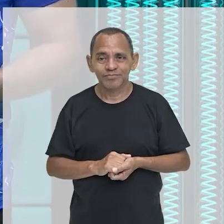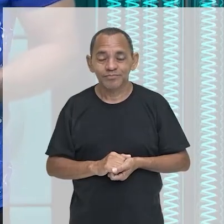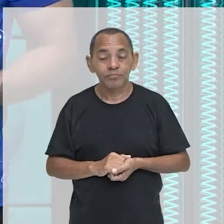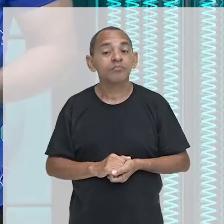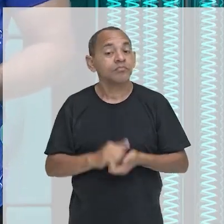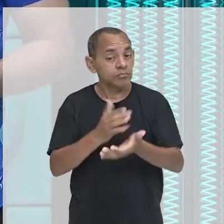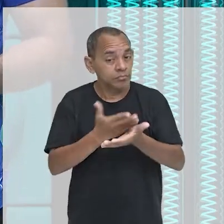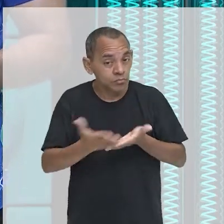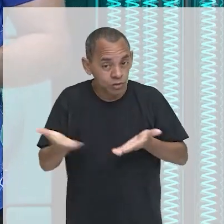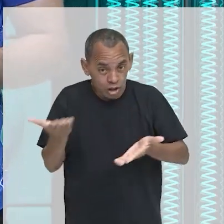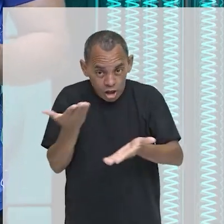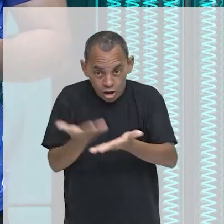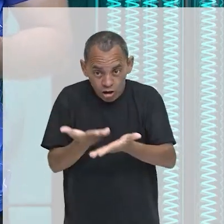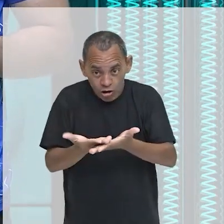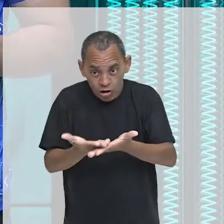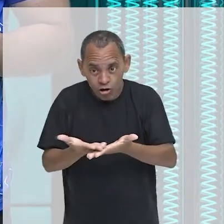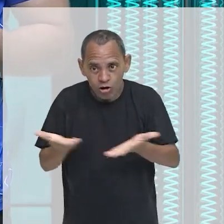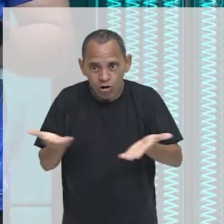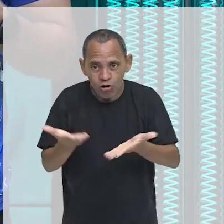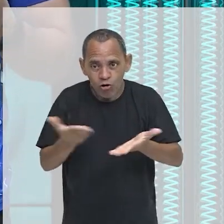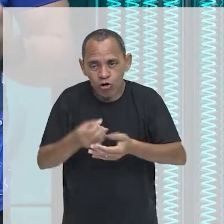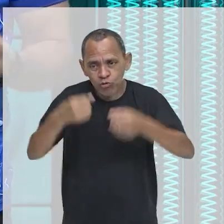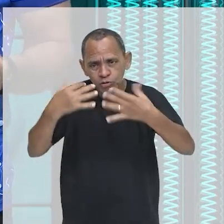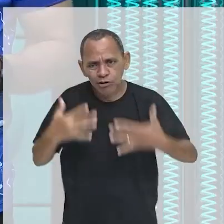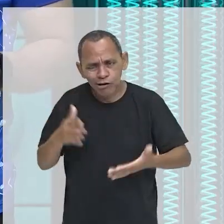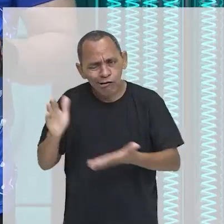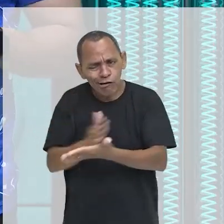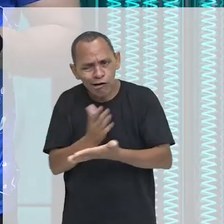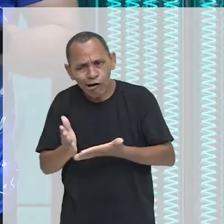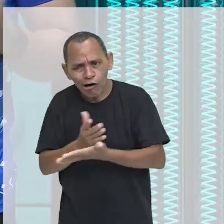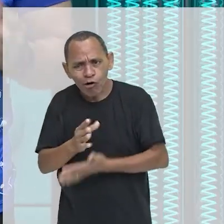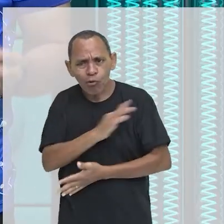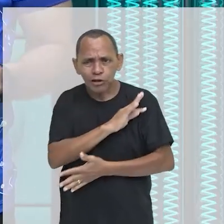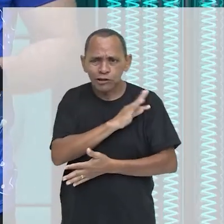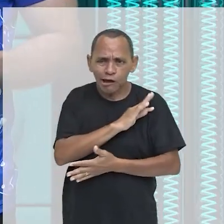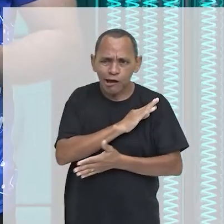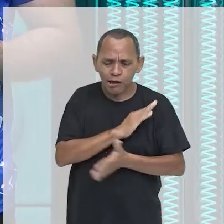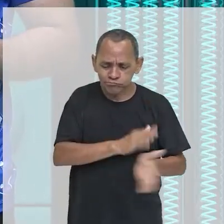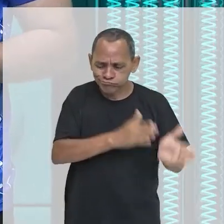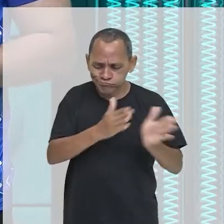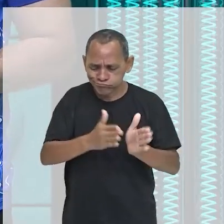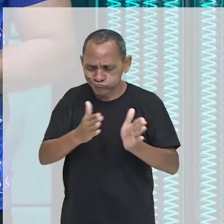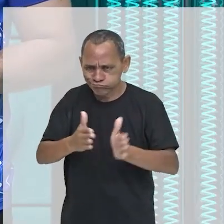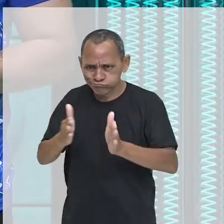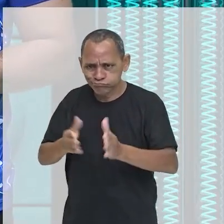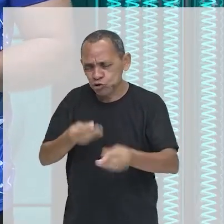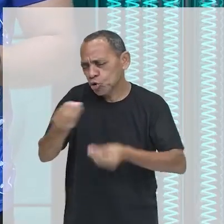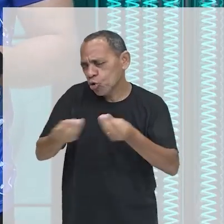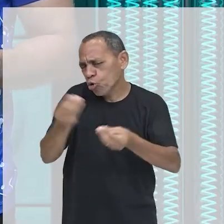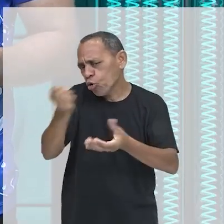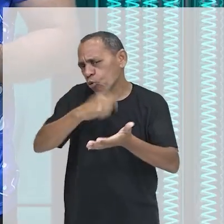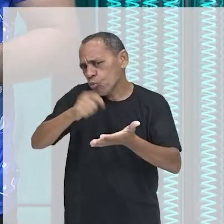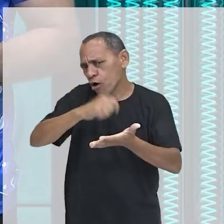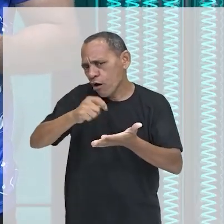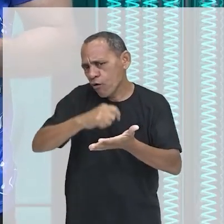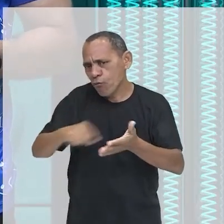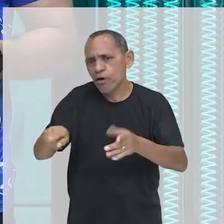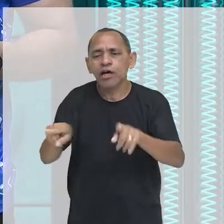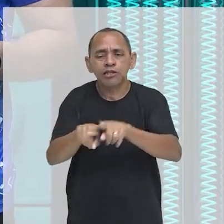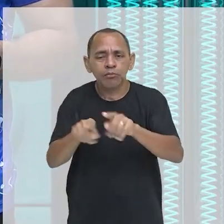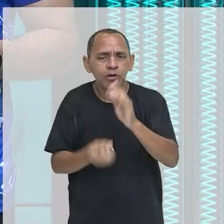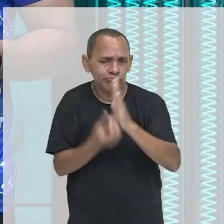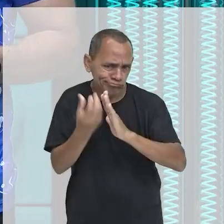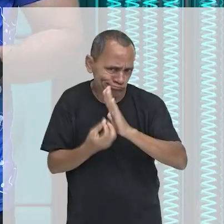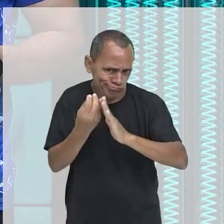Nós vamos iniciar então falando de algumas técnicas, de um passo a passo, né? Uma espécie aí de passo a passo para a gente escrever e para a gente